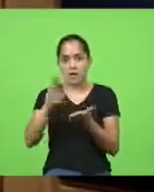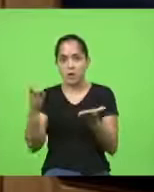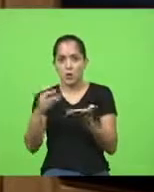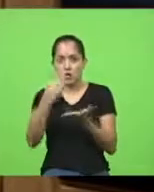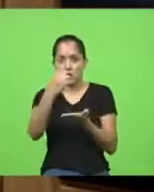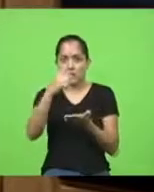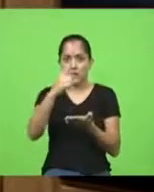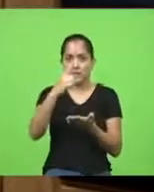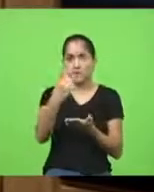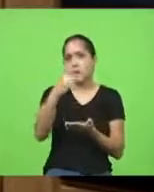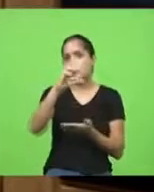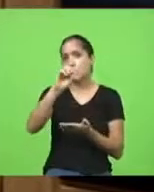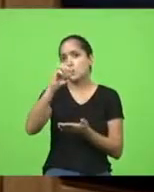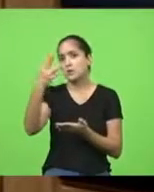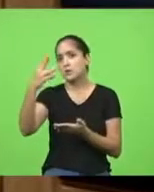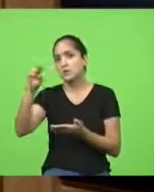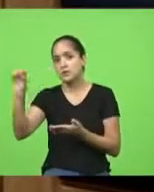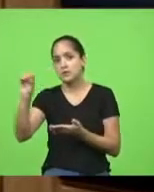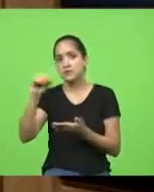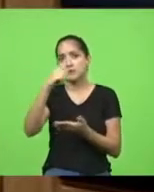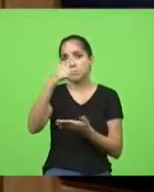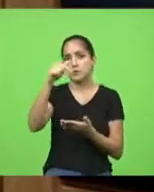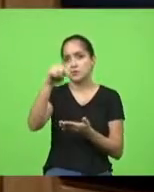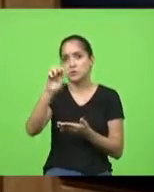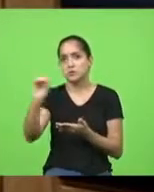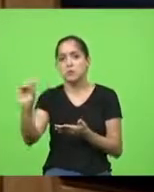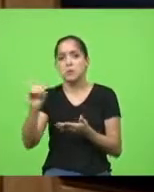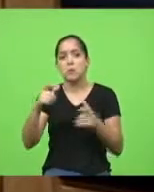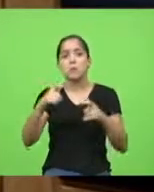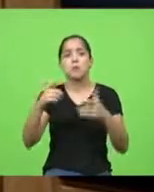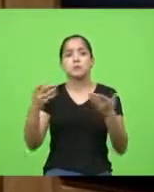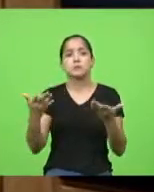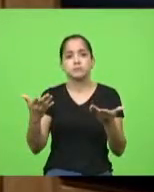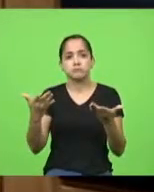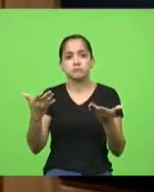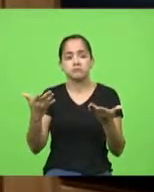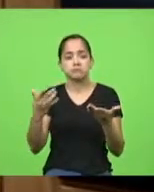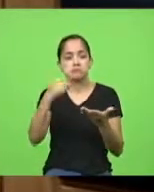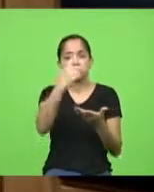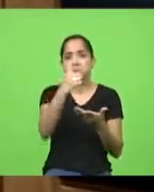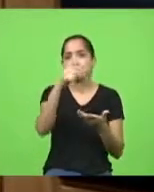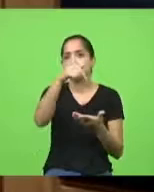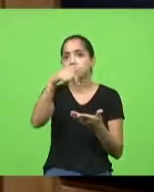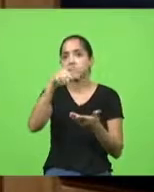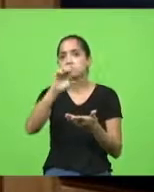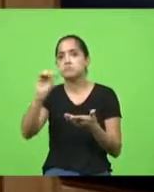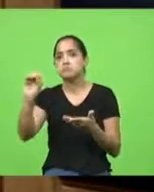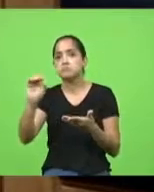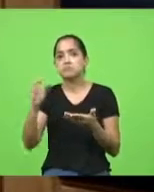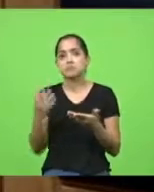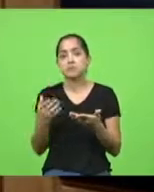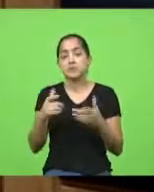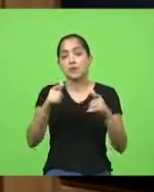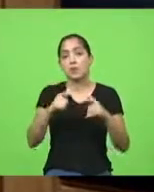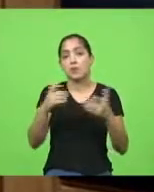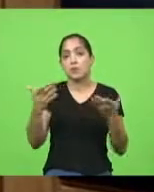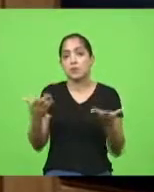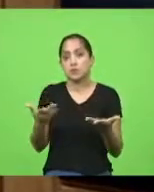1.300, 1.700. A gente precisa saber onde é que estão exatamente essas 1.700 e aonde terão